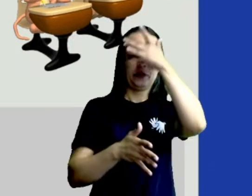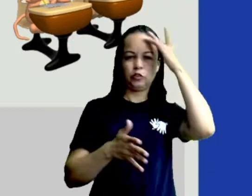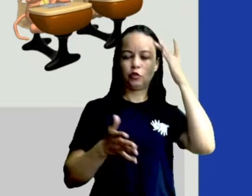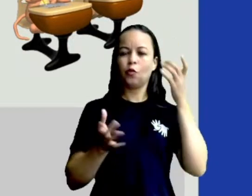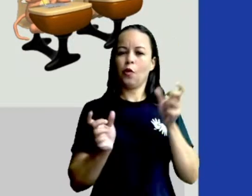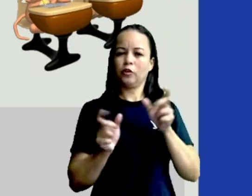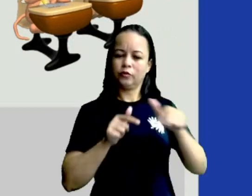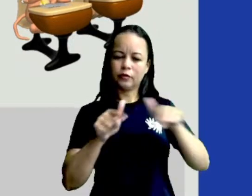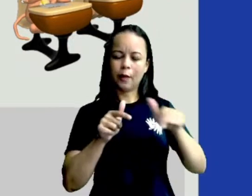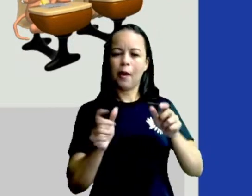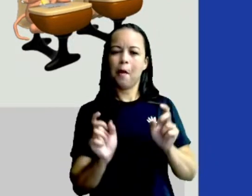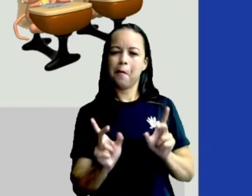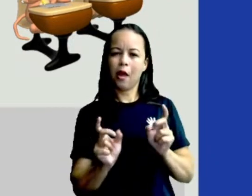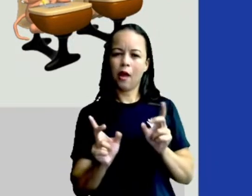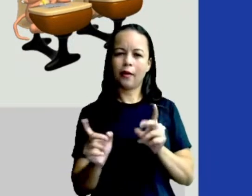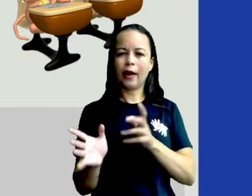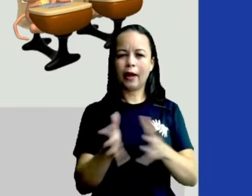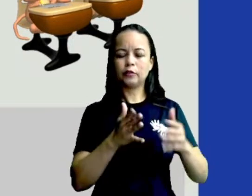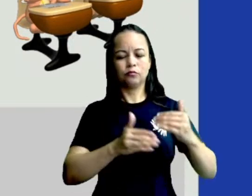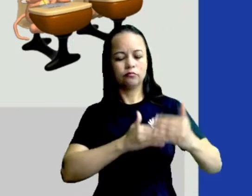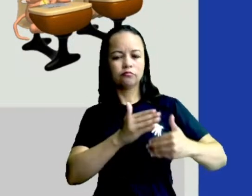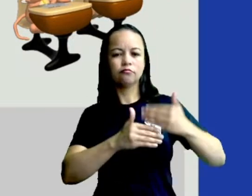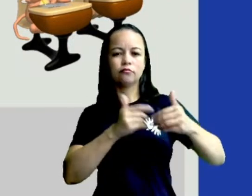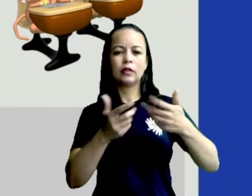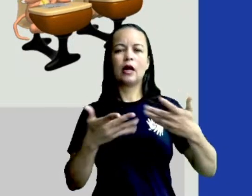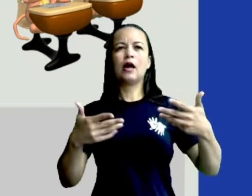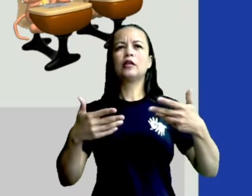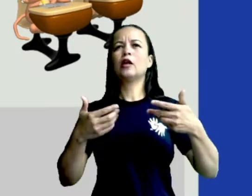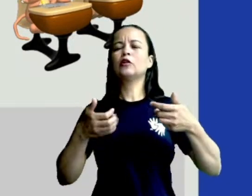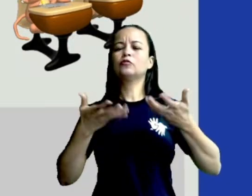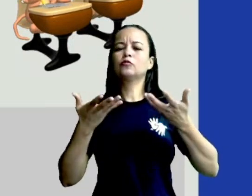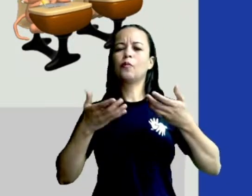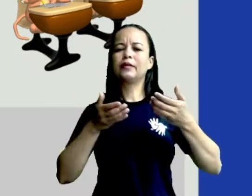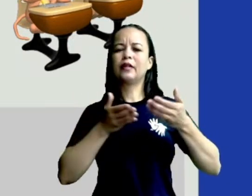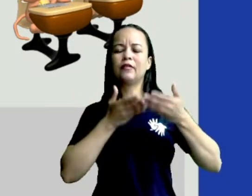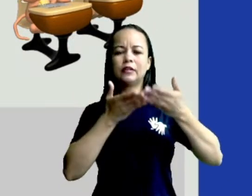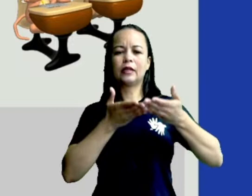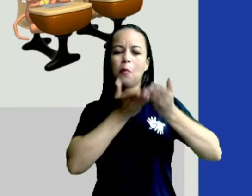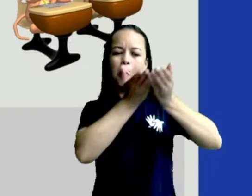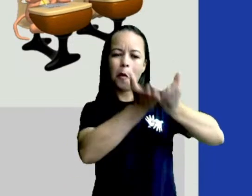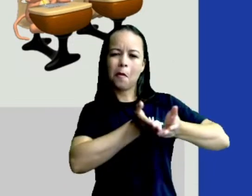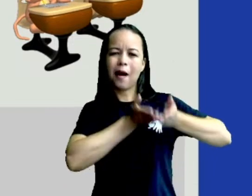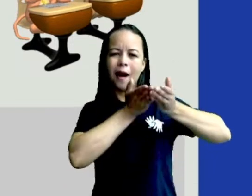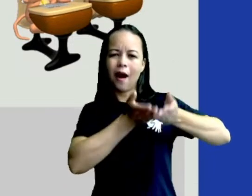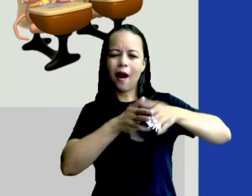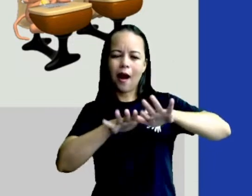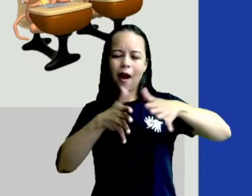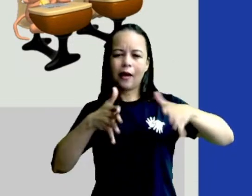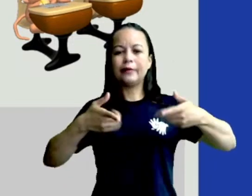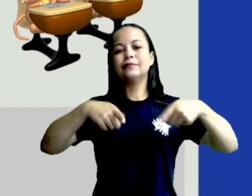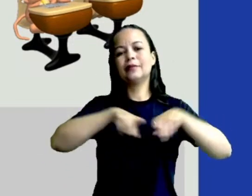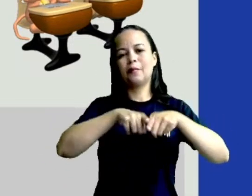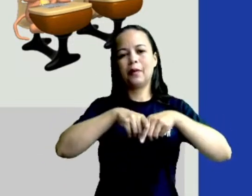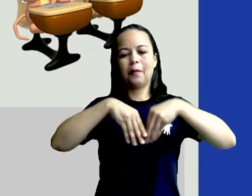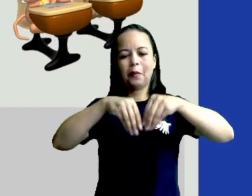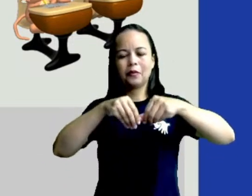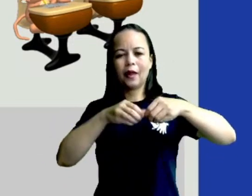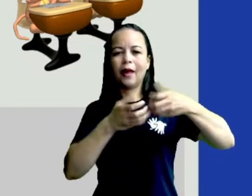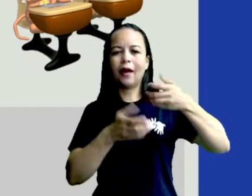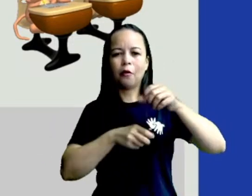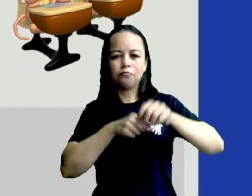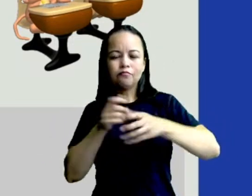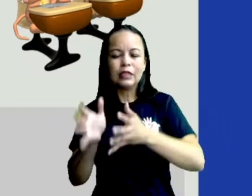a levar seus produtos por mar e por terra para regiões cada vez mais